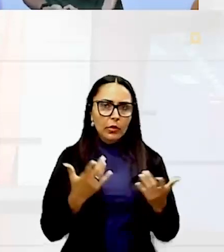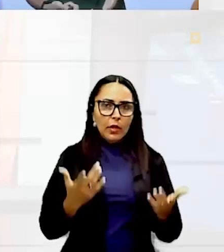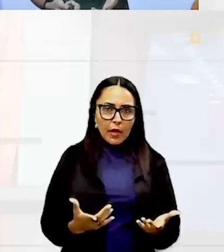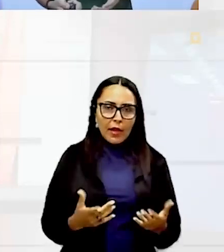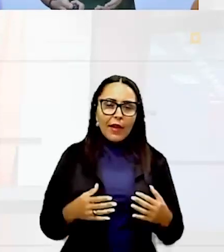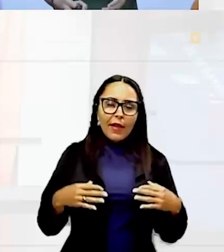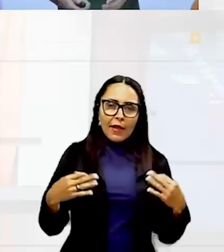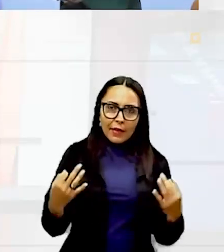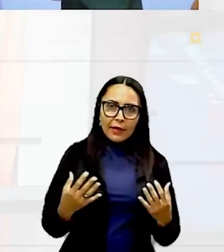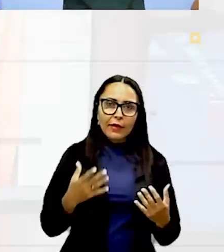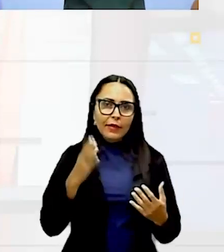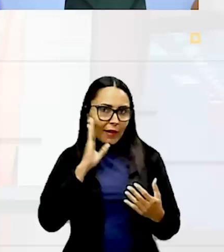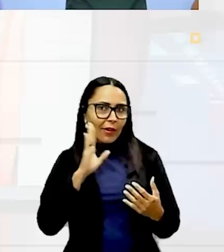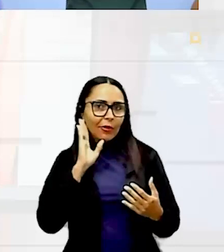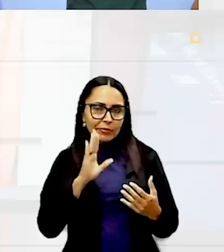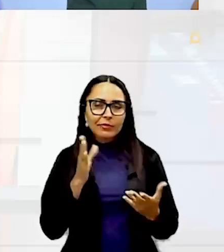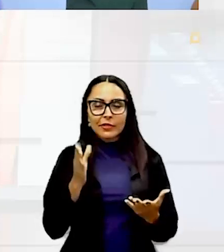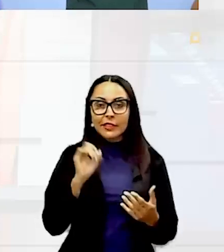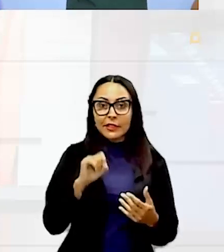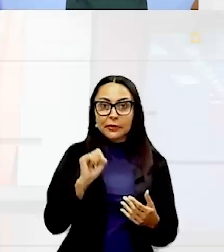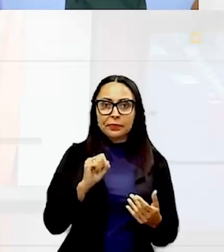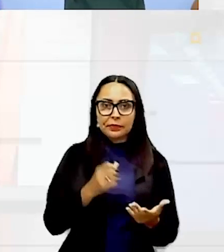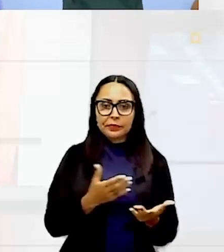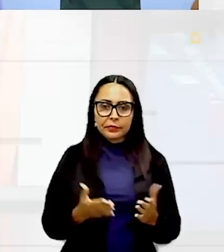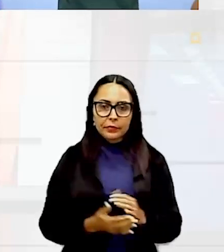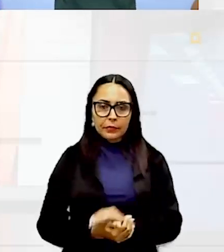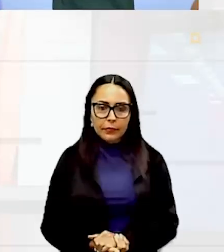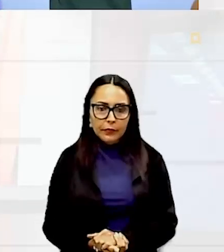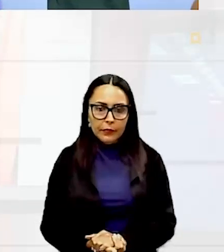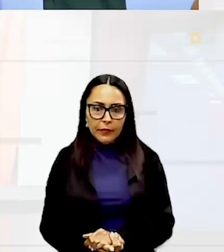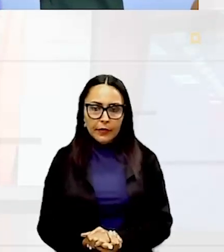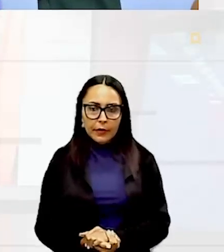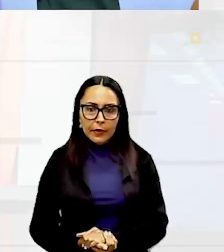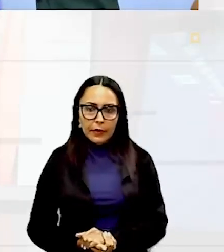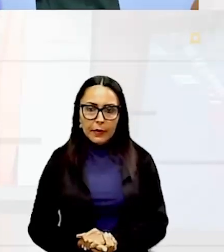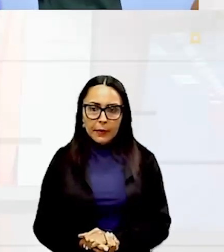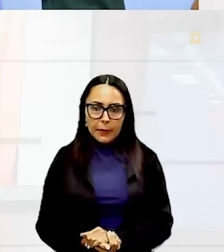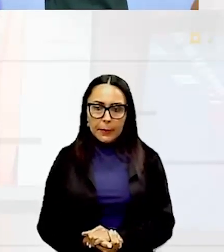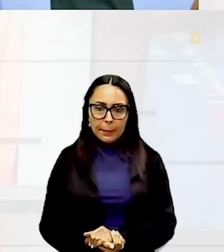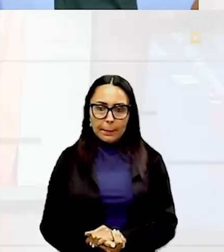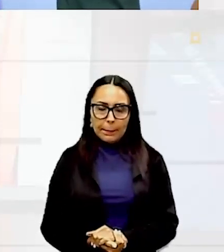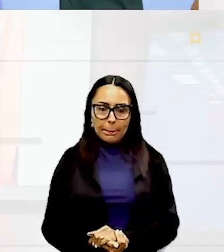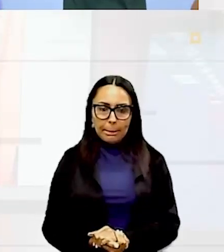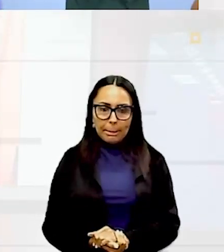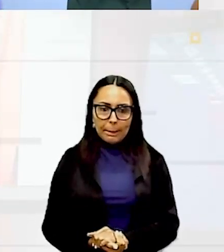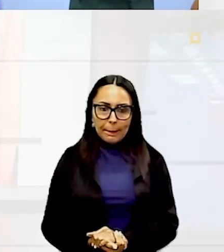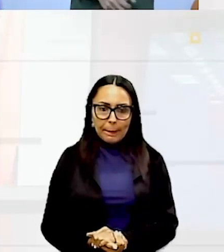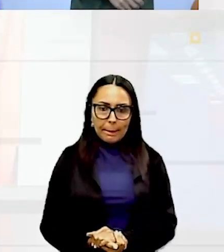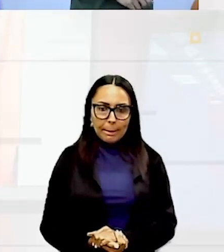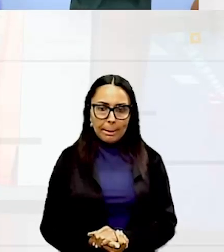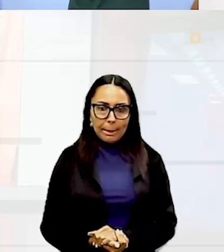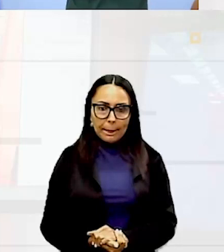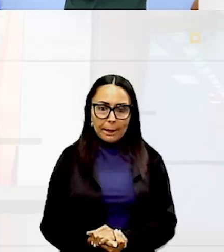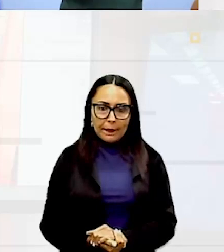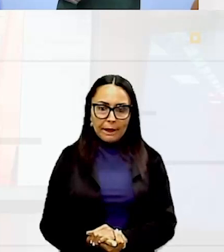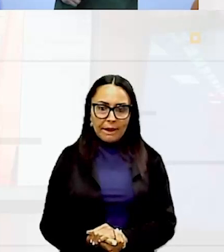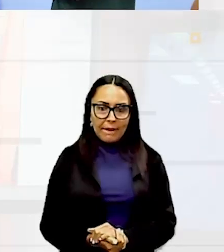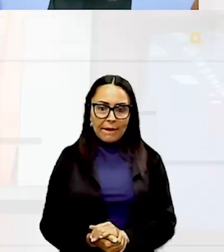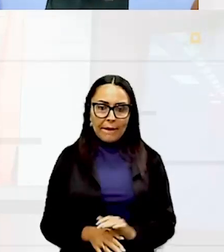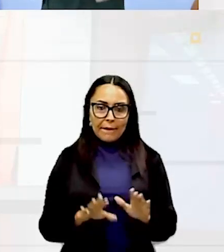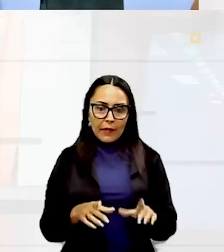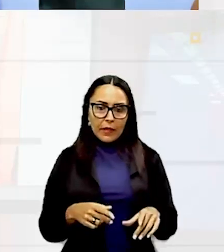bem interessante, assim, bem... Ele consegue prender sua atenção na história e tem uma reviravolta